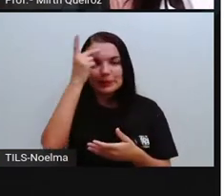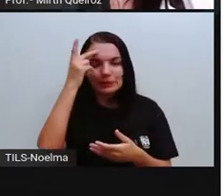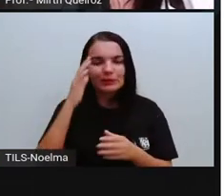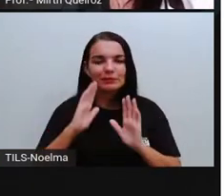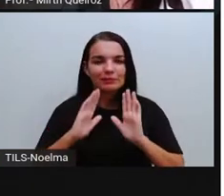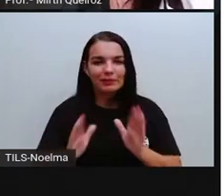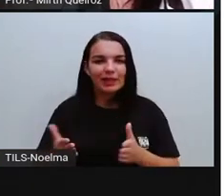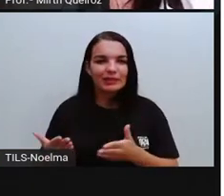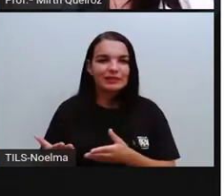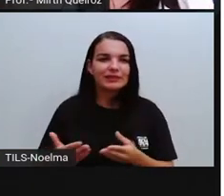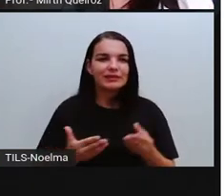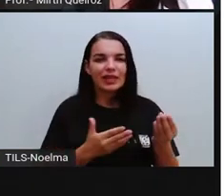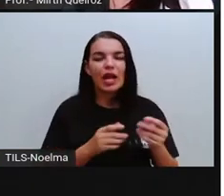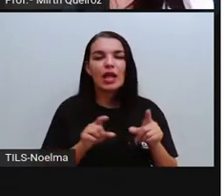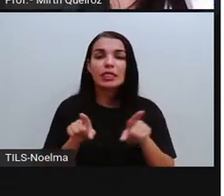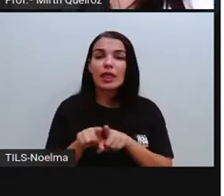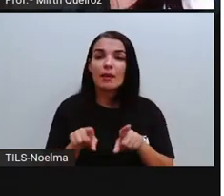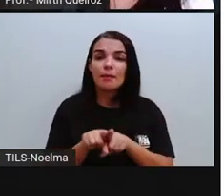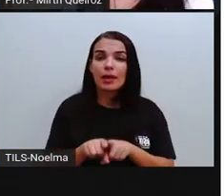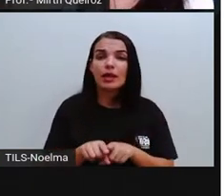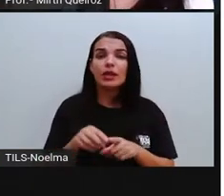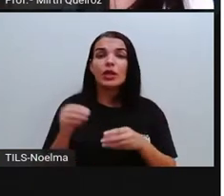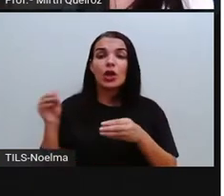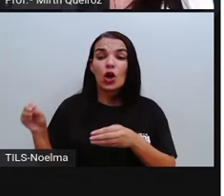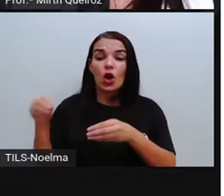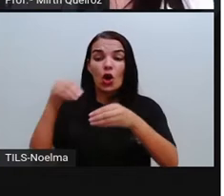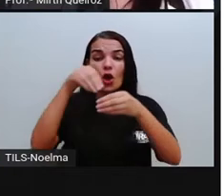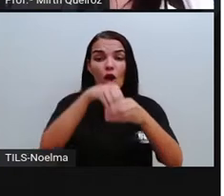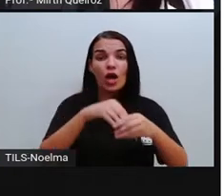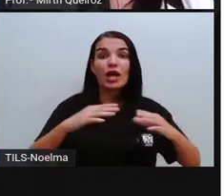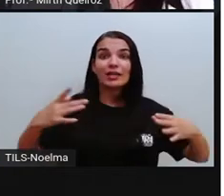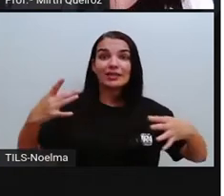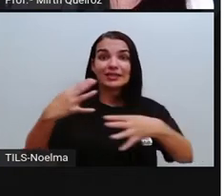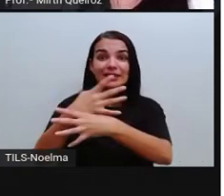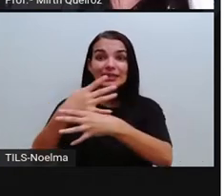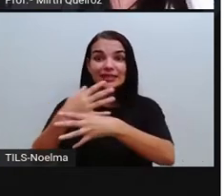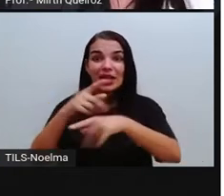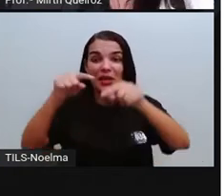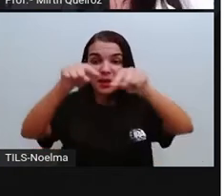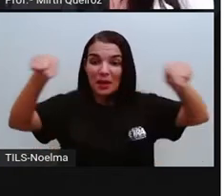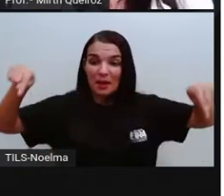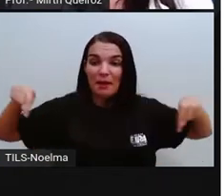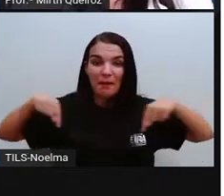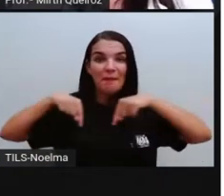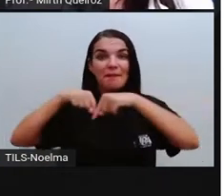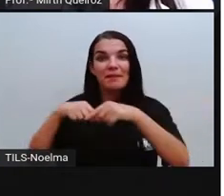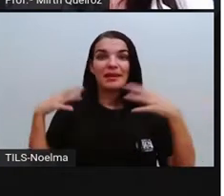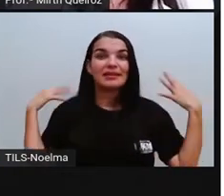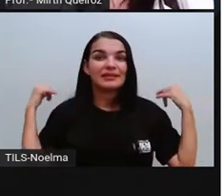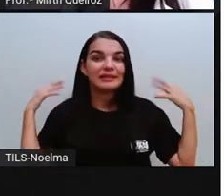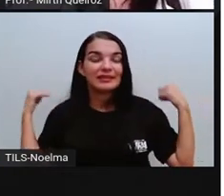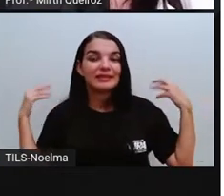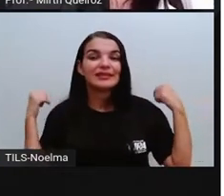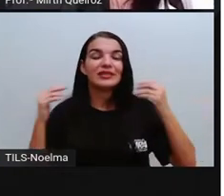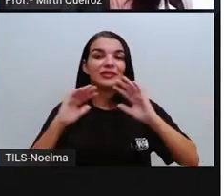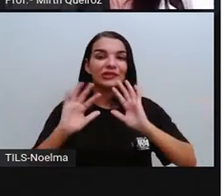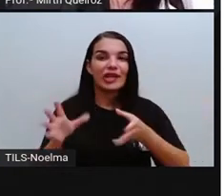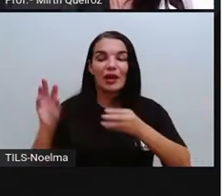para ver essas obras dele, como ele coloca na cidade também, nas praças, né? Ele já colocou,